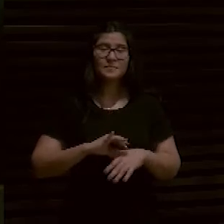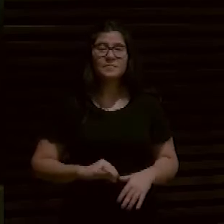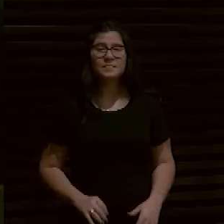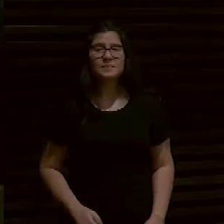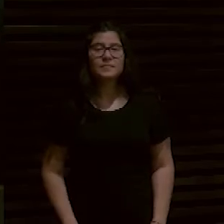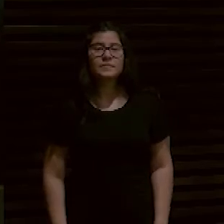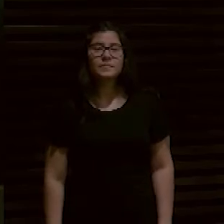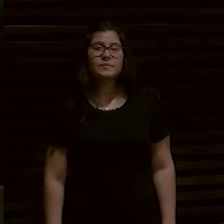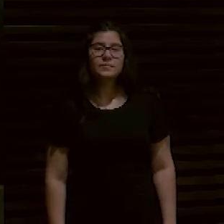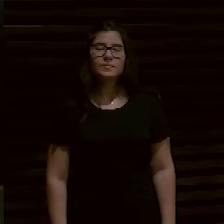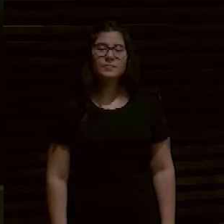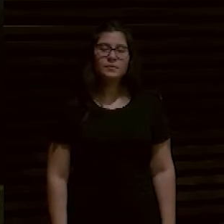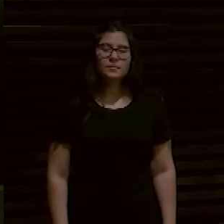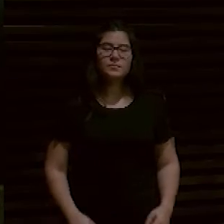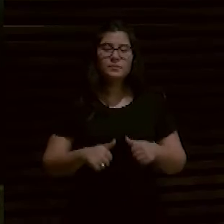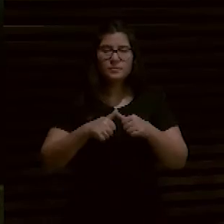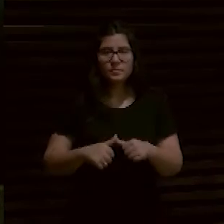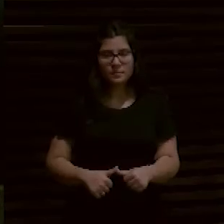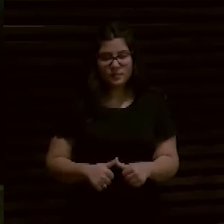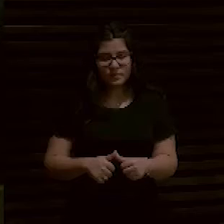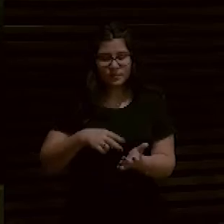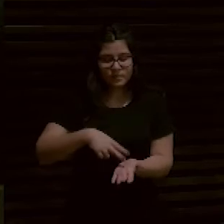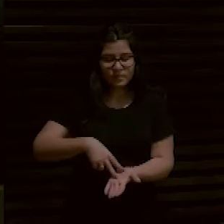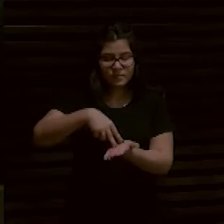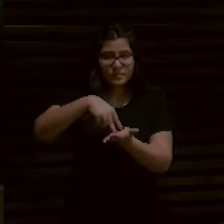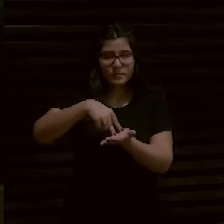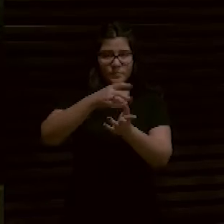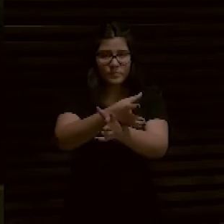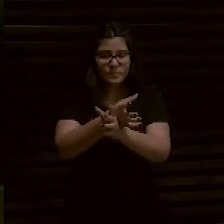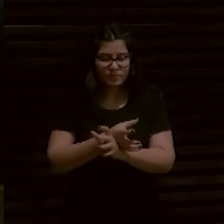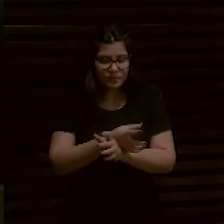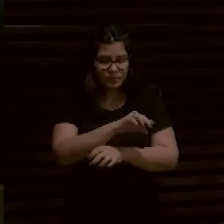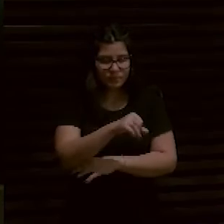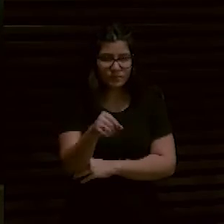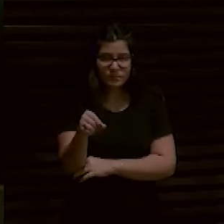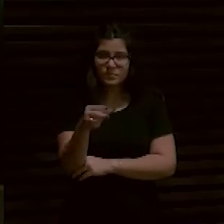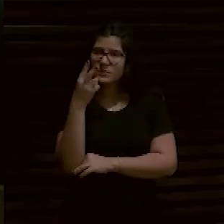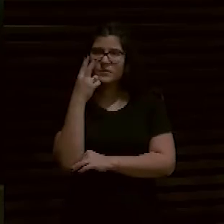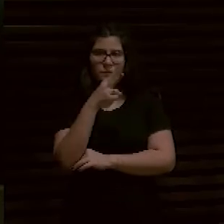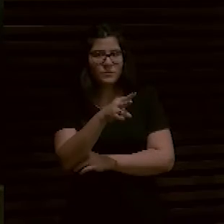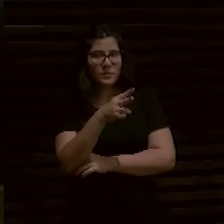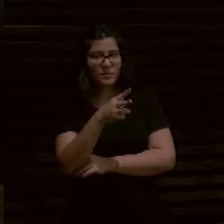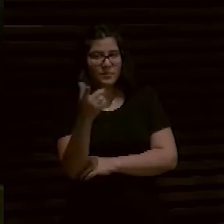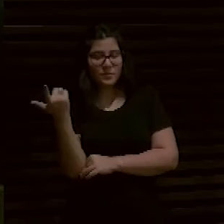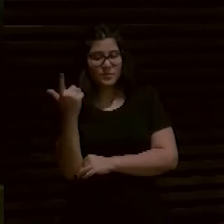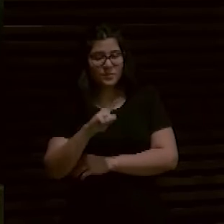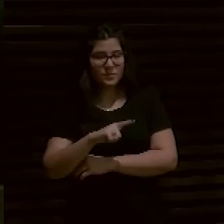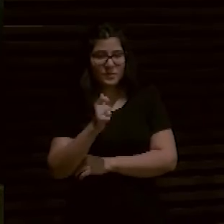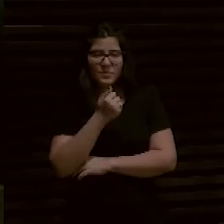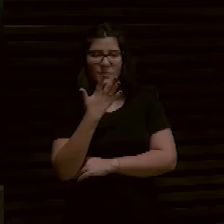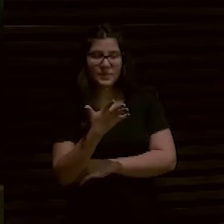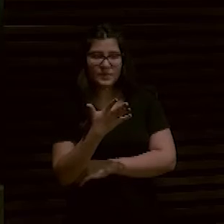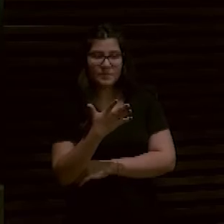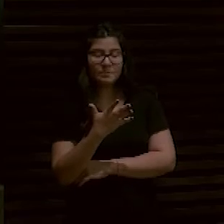E aquele que está plantado no deserto não verá quando vier o bem.